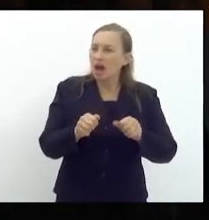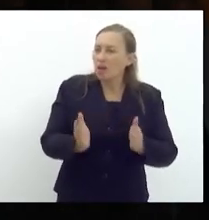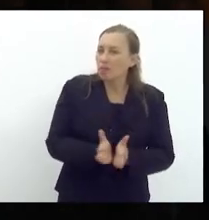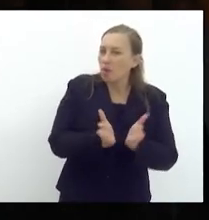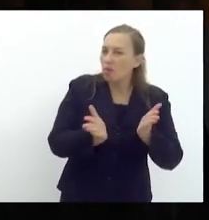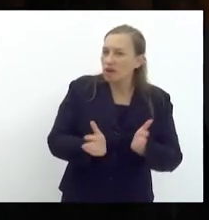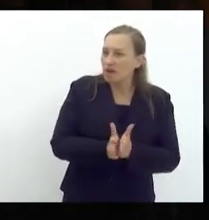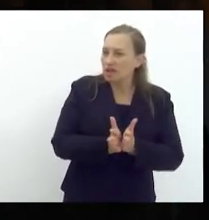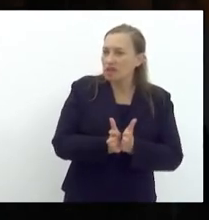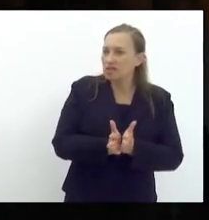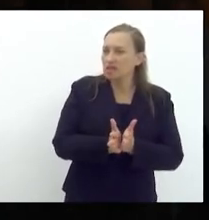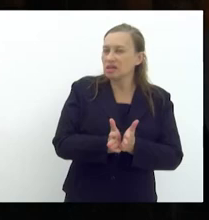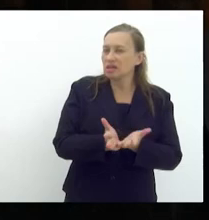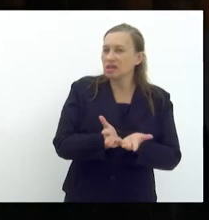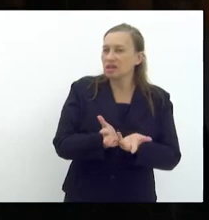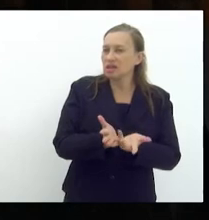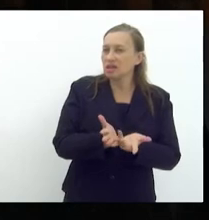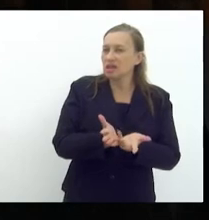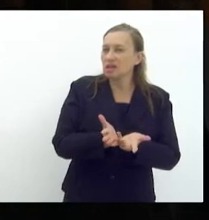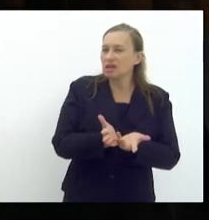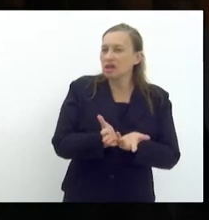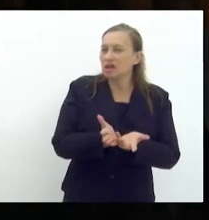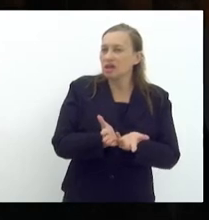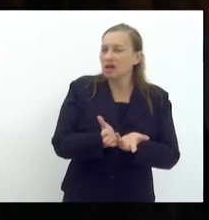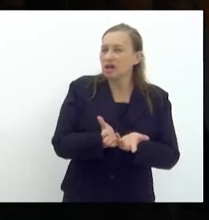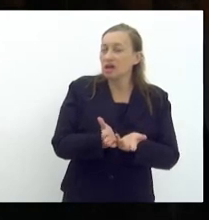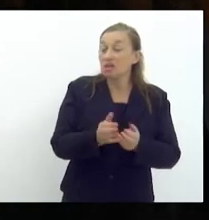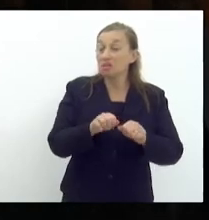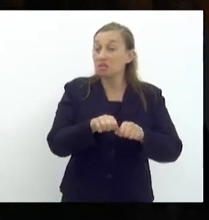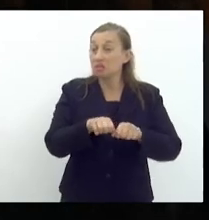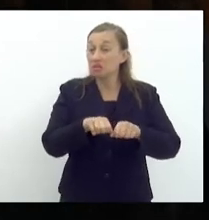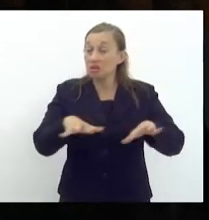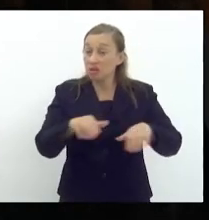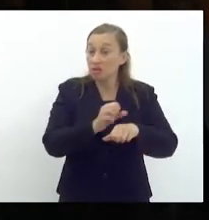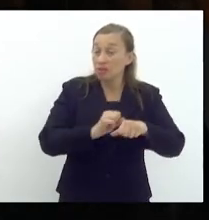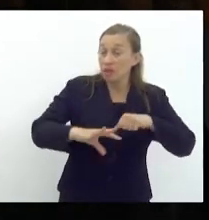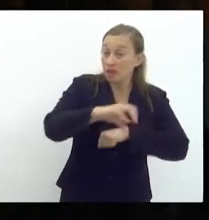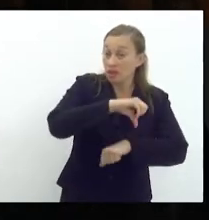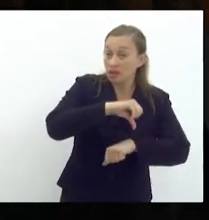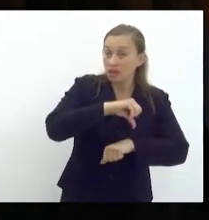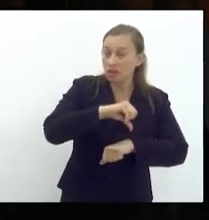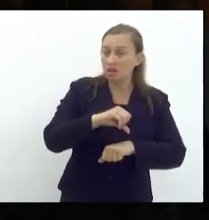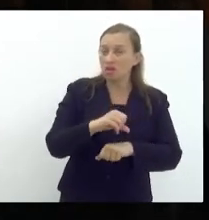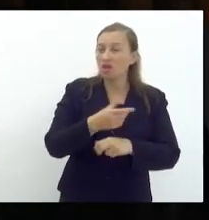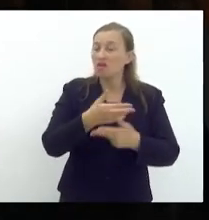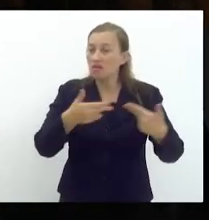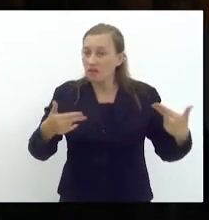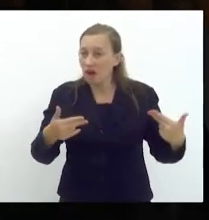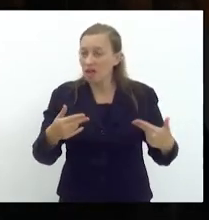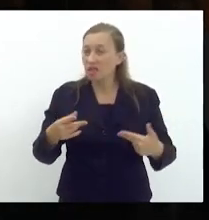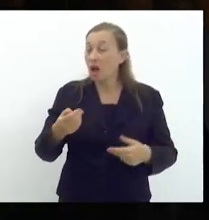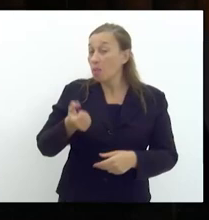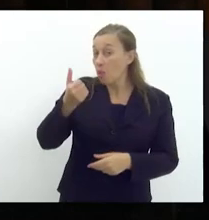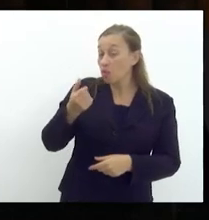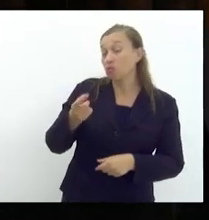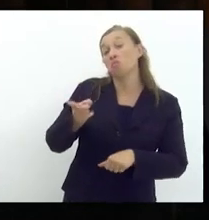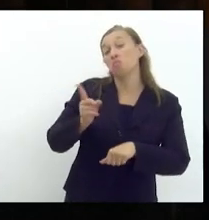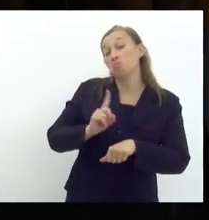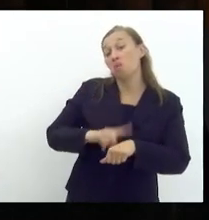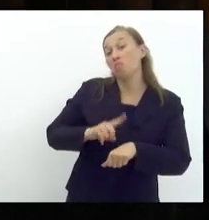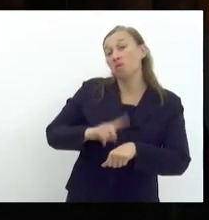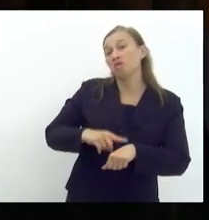eleitoreiro eu ouvi essa crítica aqui no plenário de muitos que você ferraram Inclusive a poucos momentos atrás